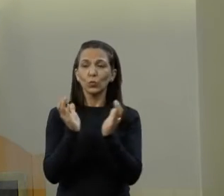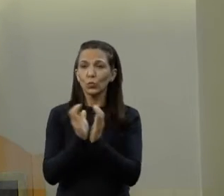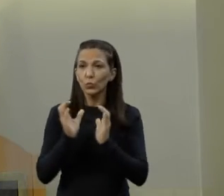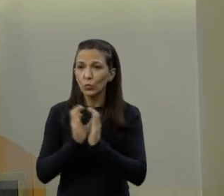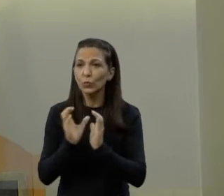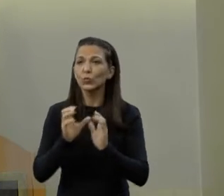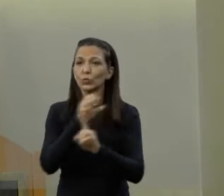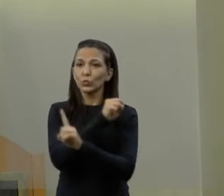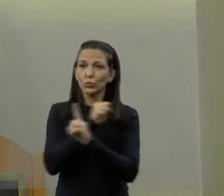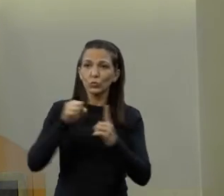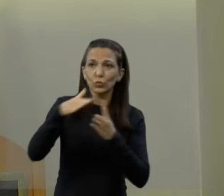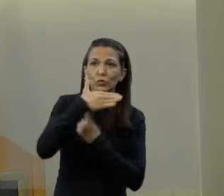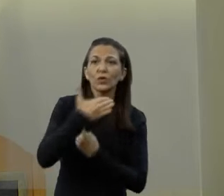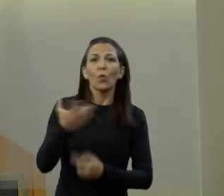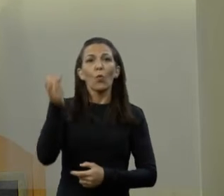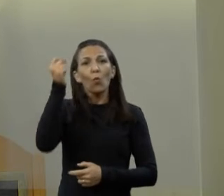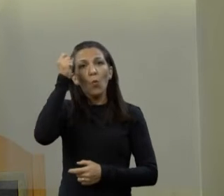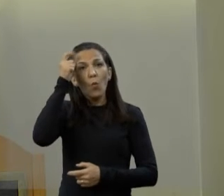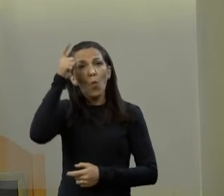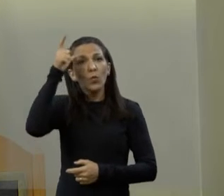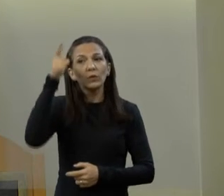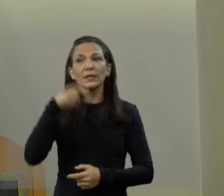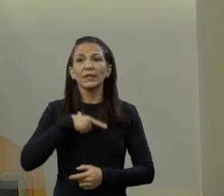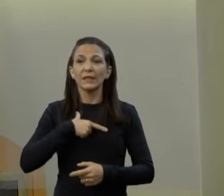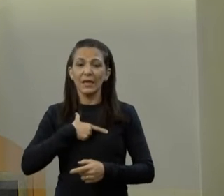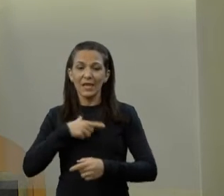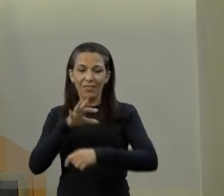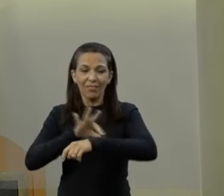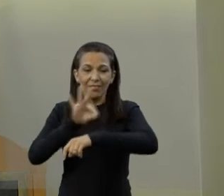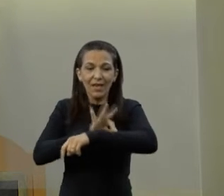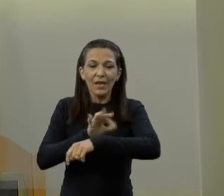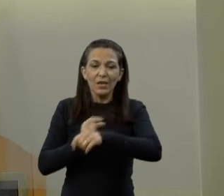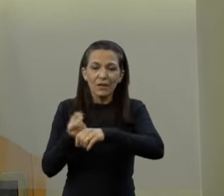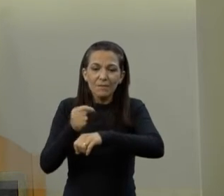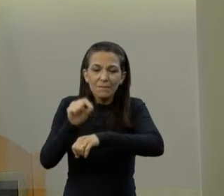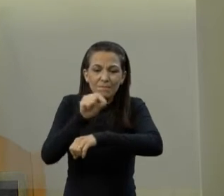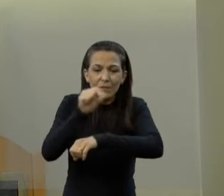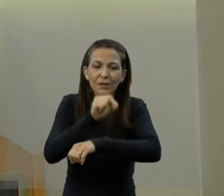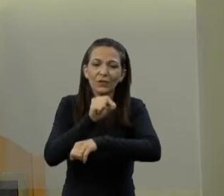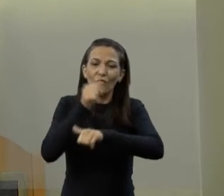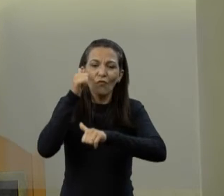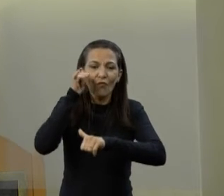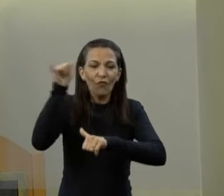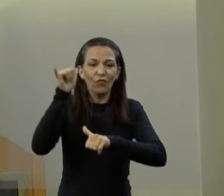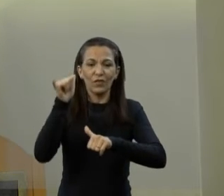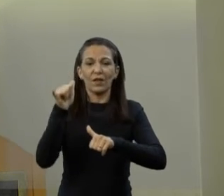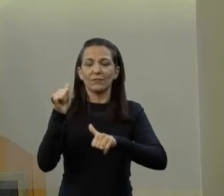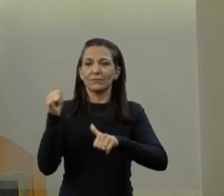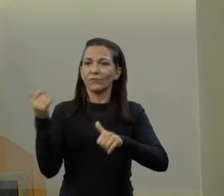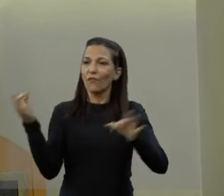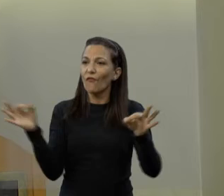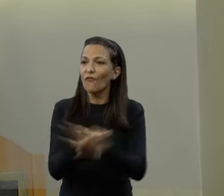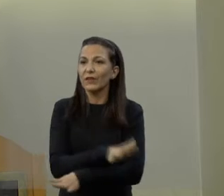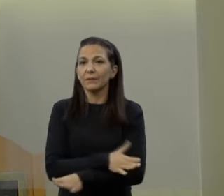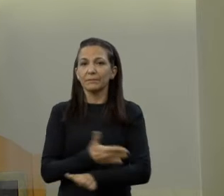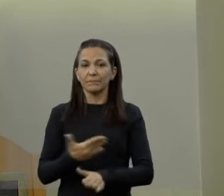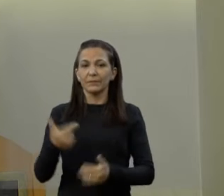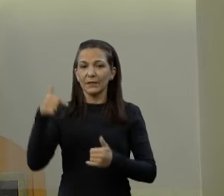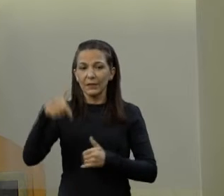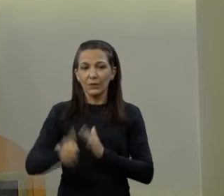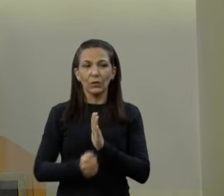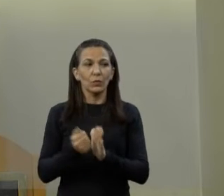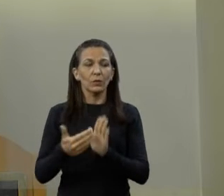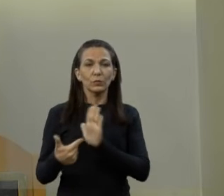social com consciência de combate esse vírus não se é pro vamos Araraquara que nós podemos fazer isso